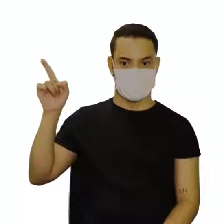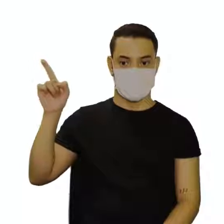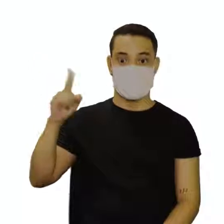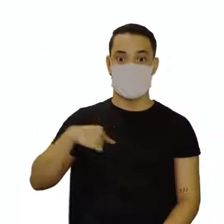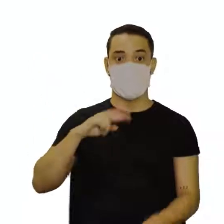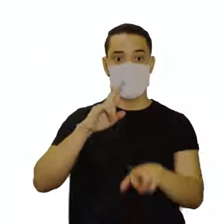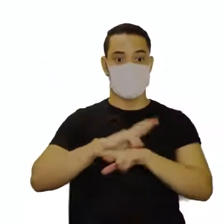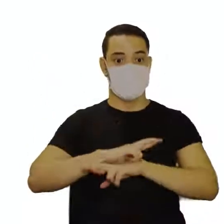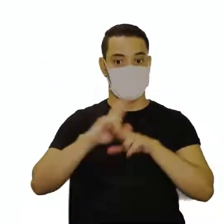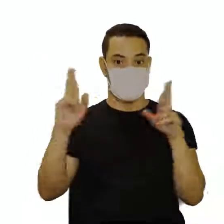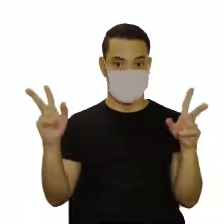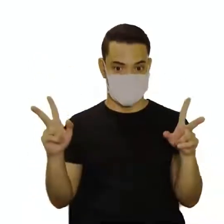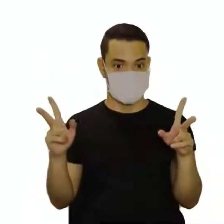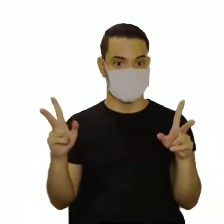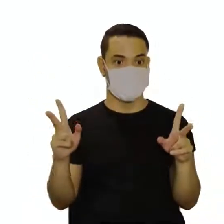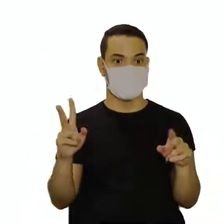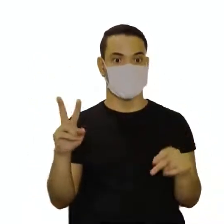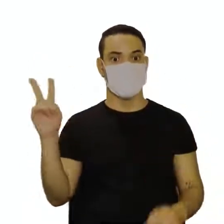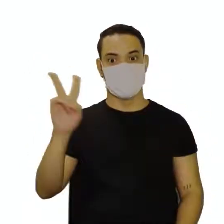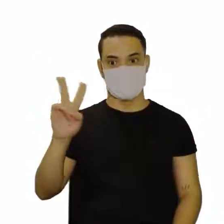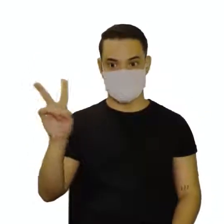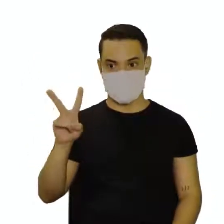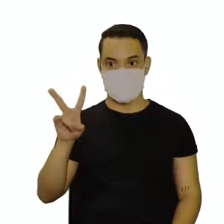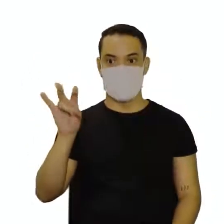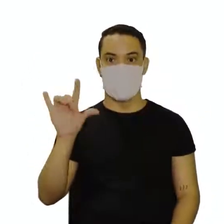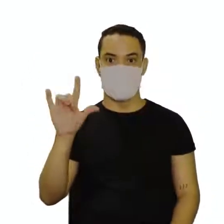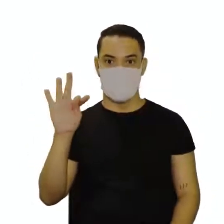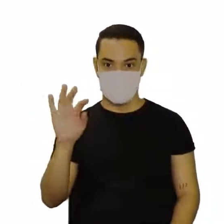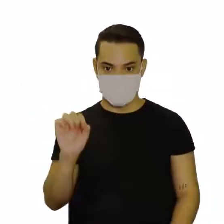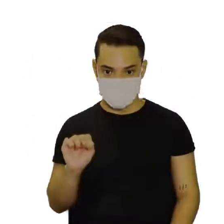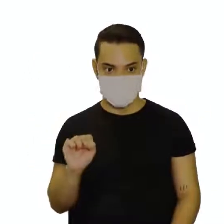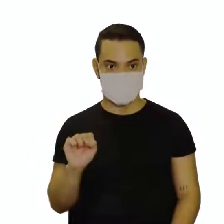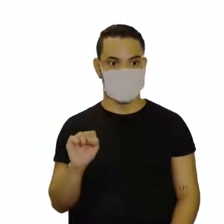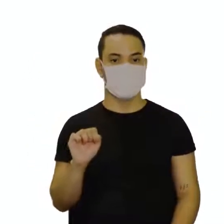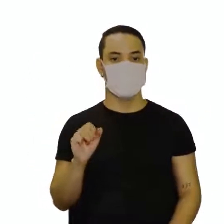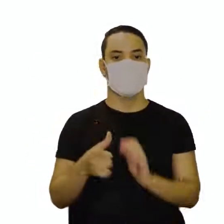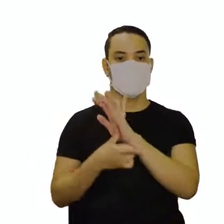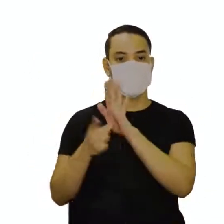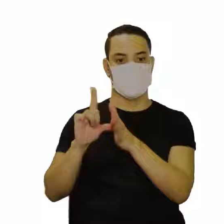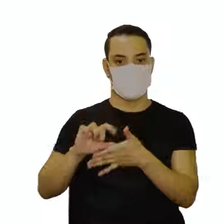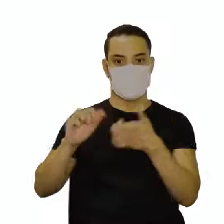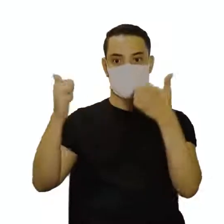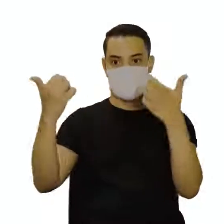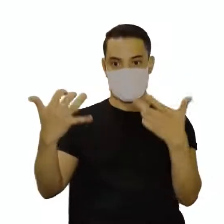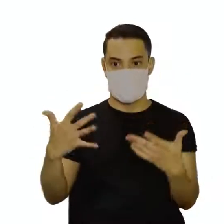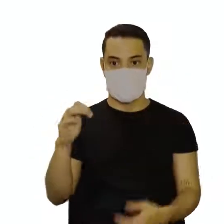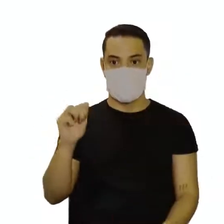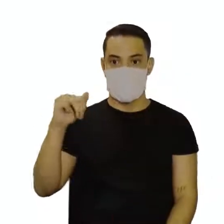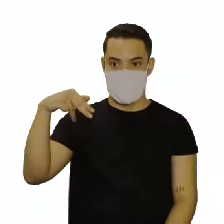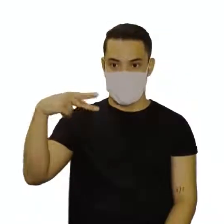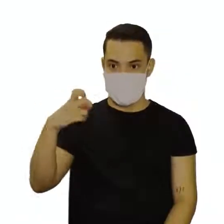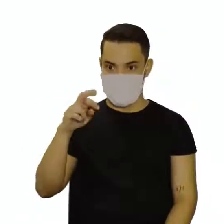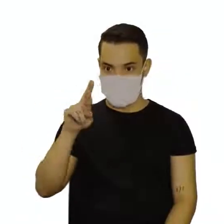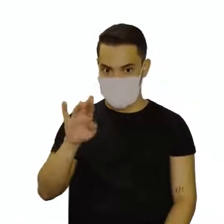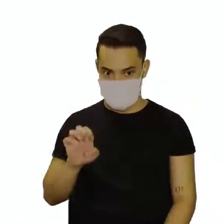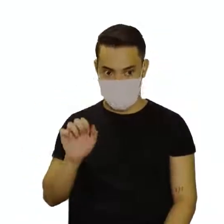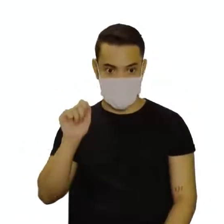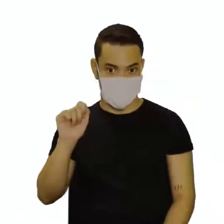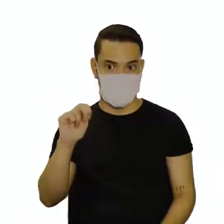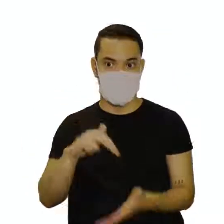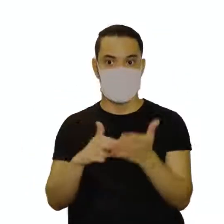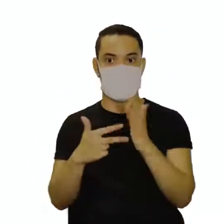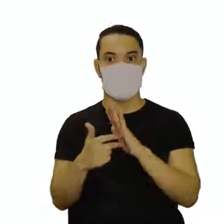de potencial, hoje a unidade é volts, I é a corrente elétrica, que já falamos, a unidade é amperes, e a resistência é o